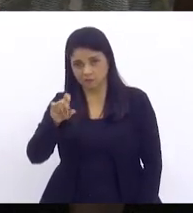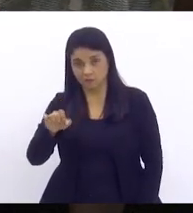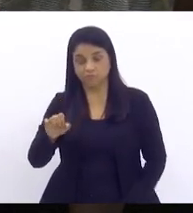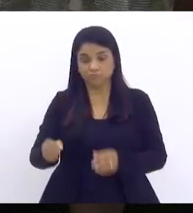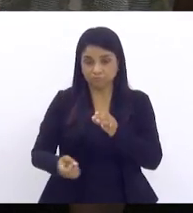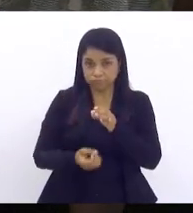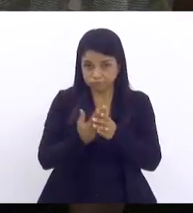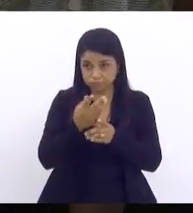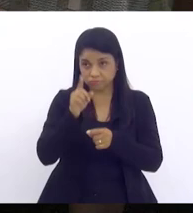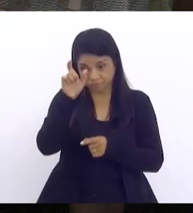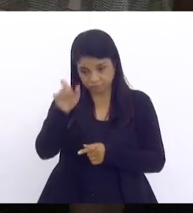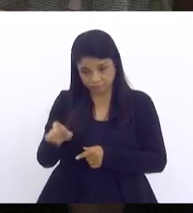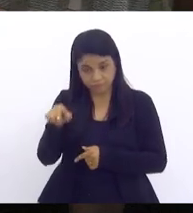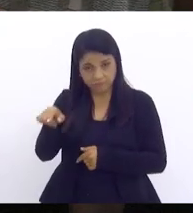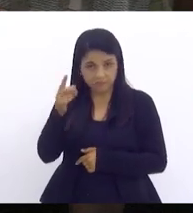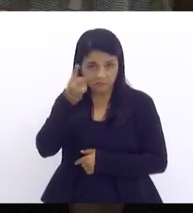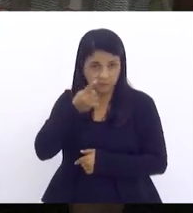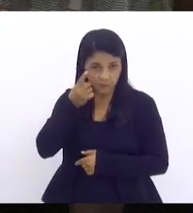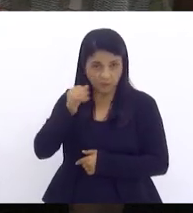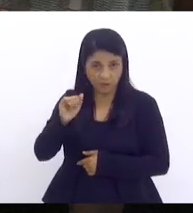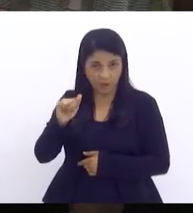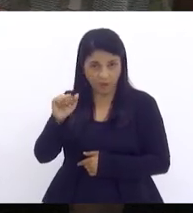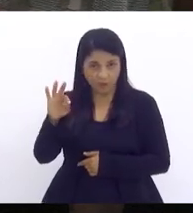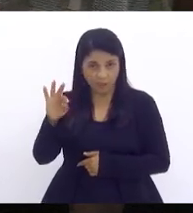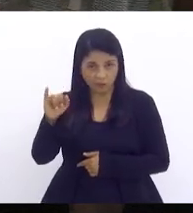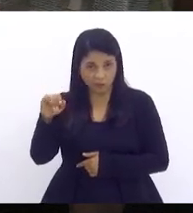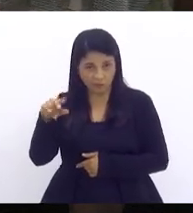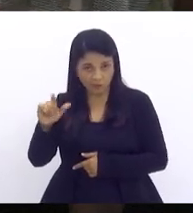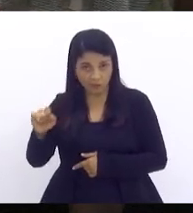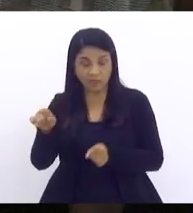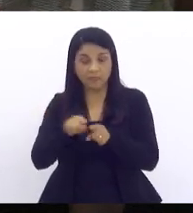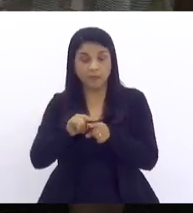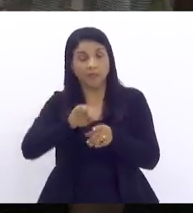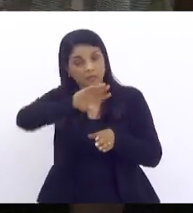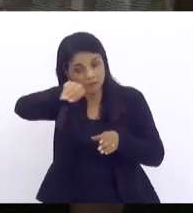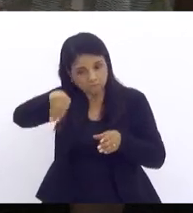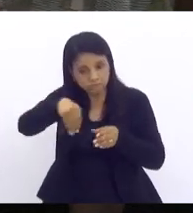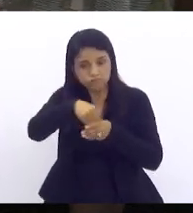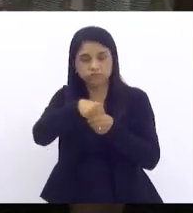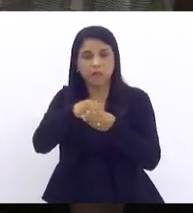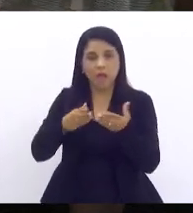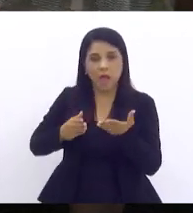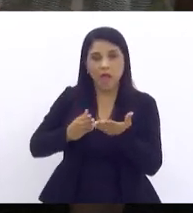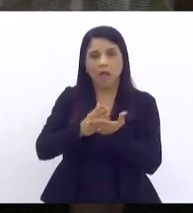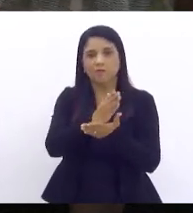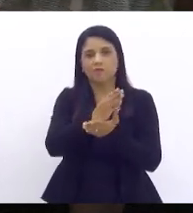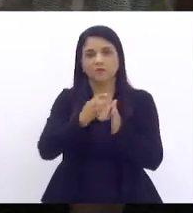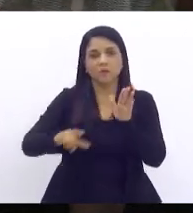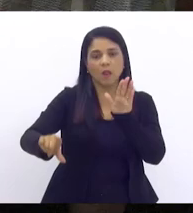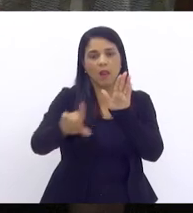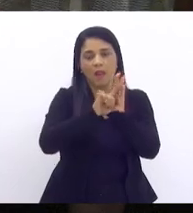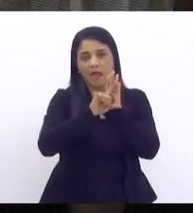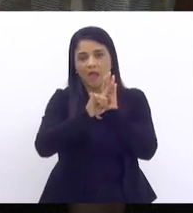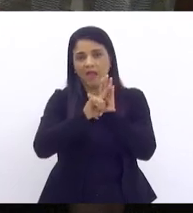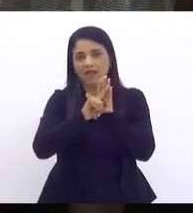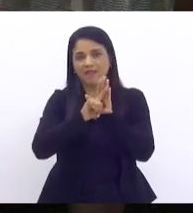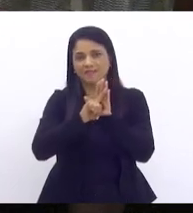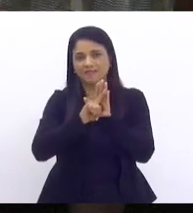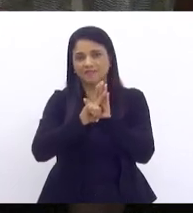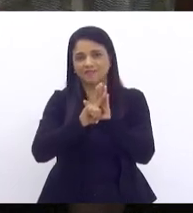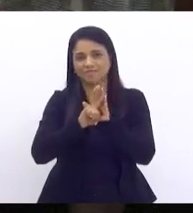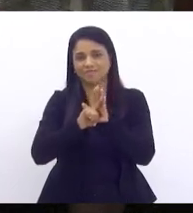e na determinação de interiorização dela, aprovada por uma lei de coautoria